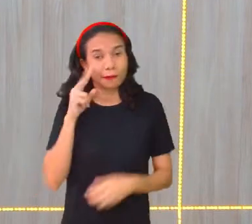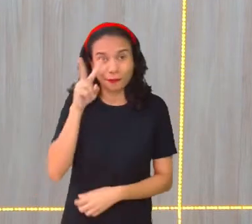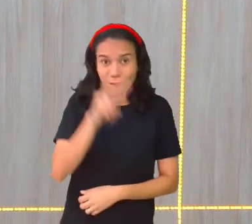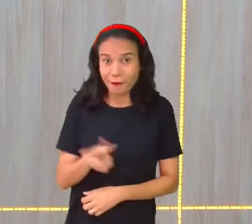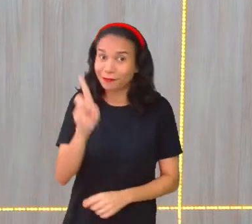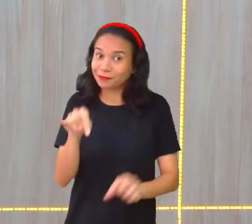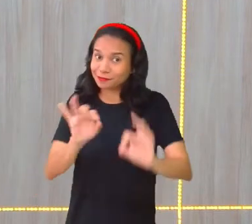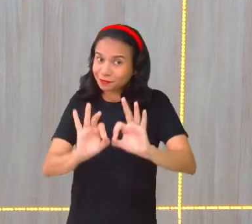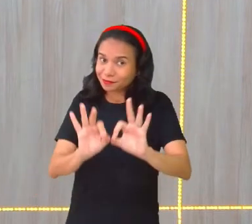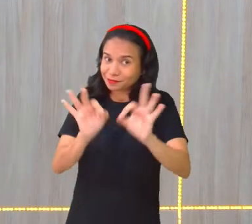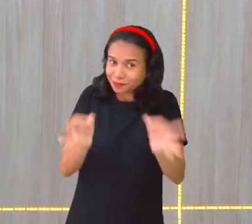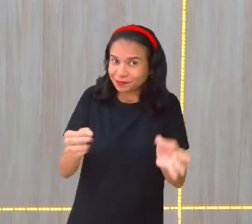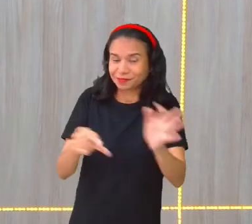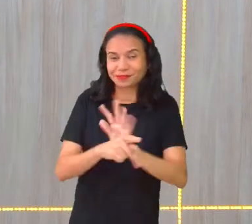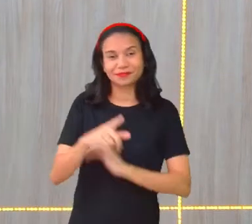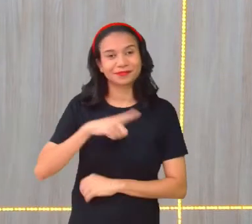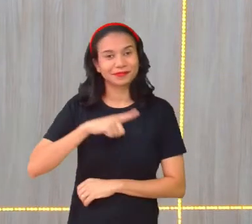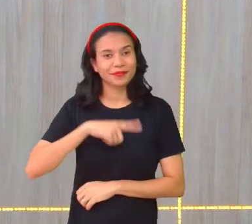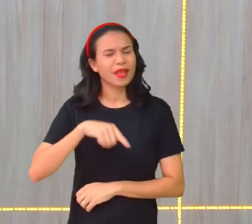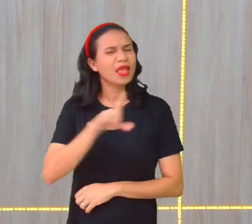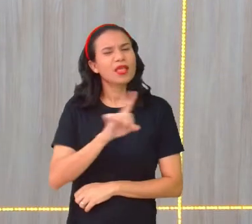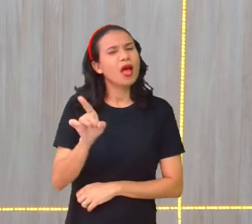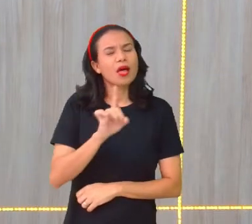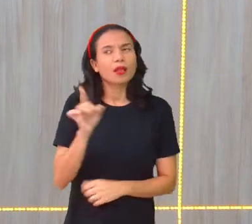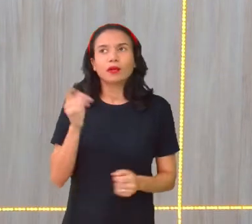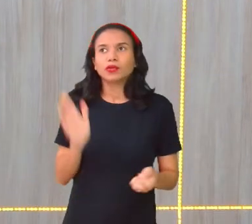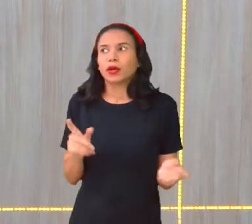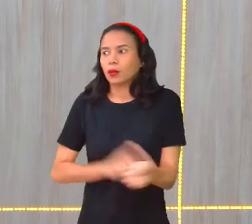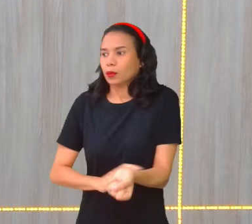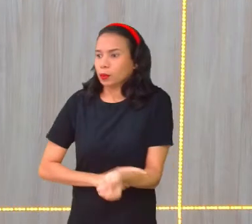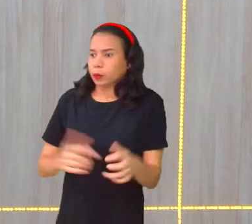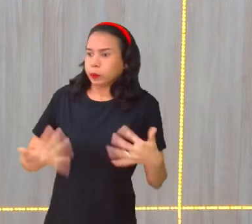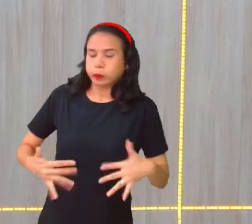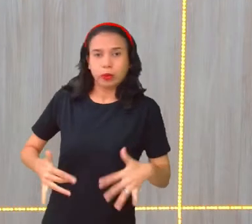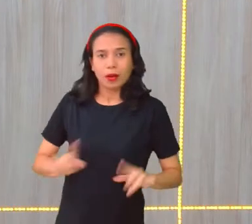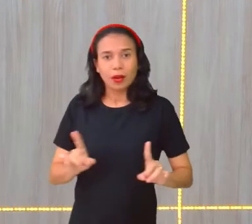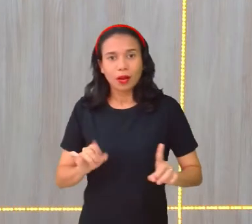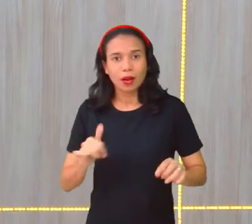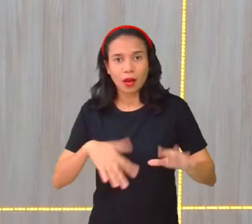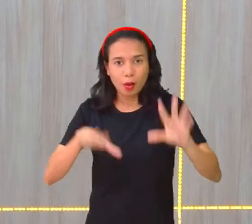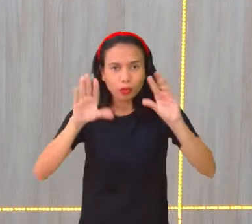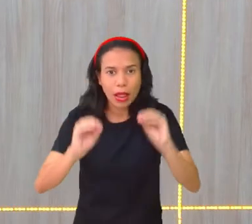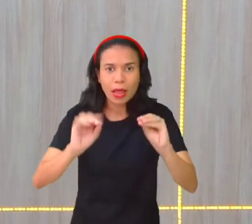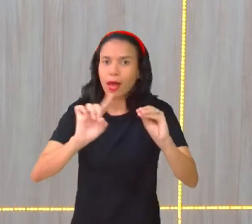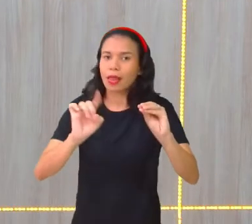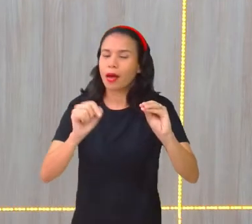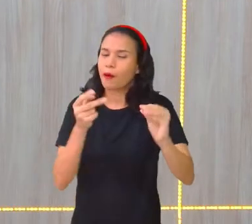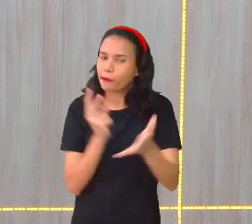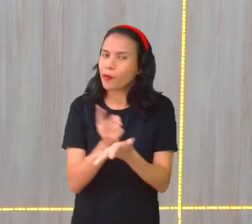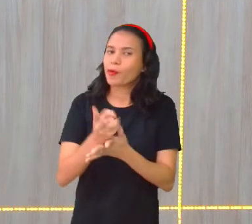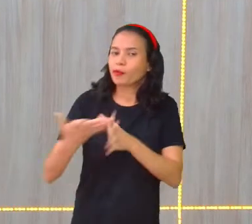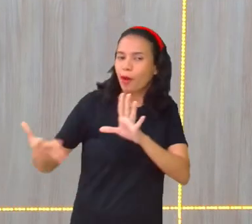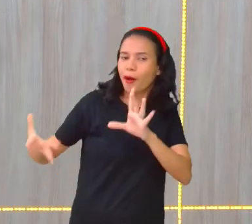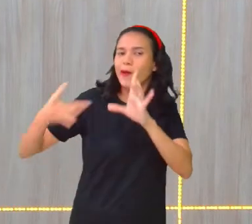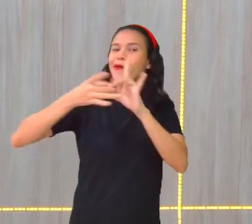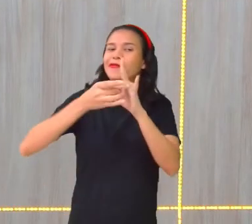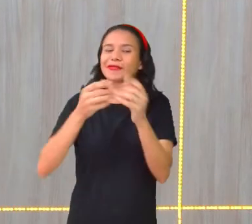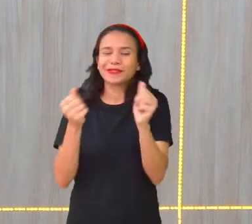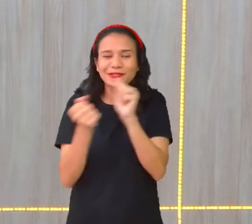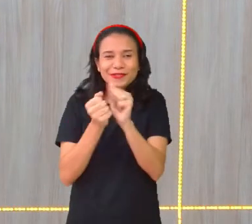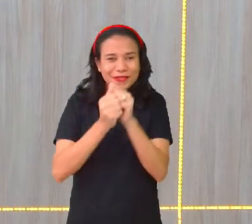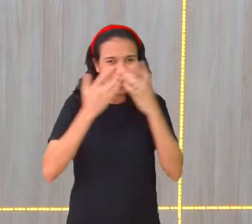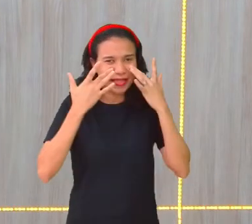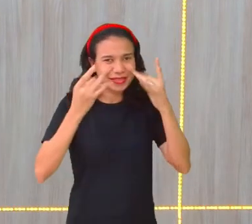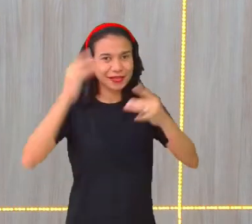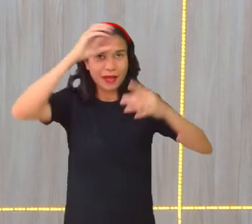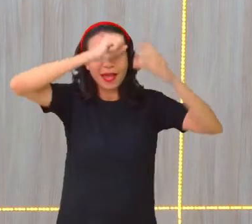é bem simplesinho, tá? Então não fiquem aí já nervosos, não desliga aí da nossa aula, fica ligado que vocês